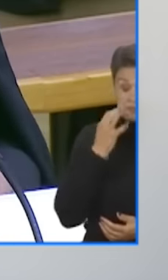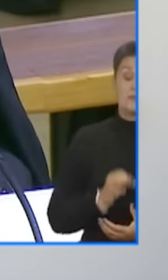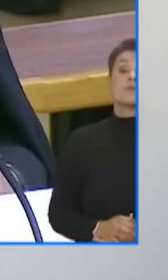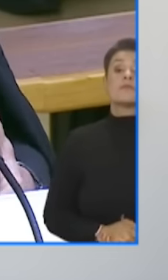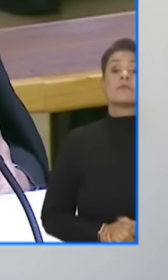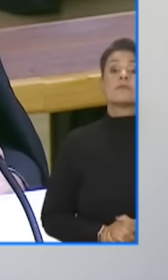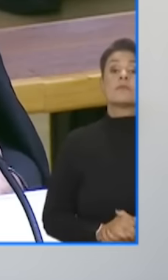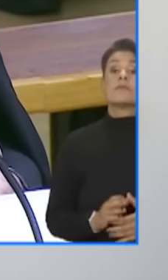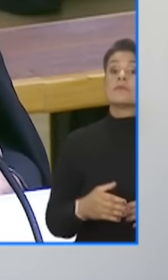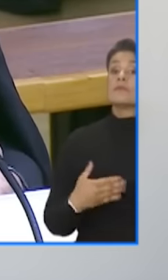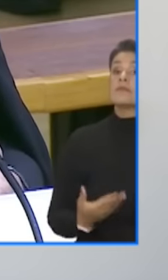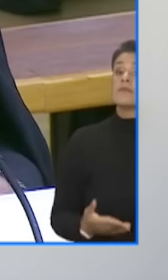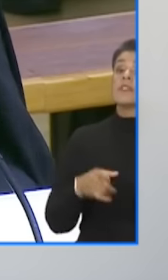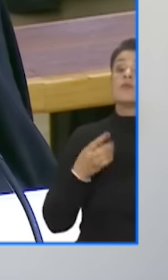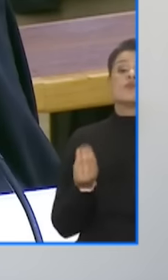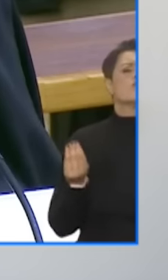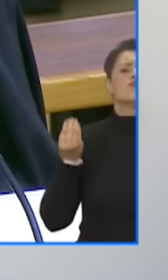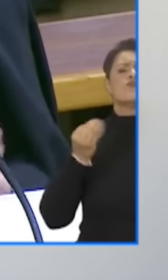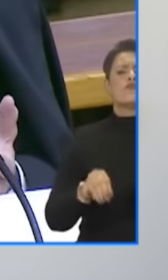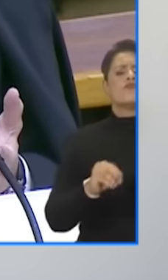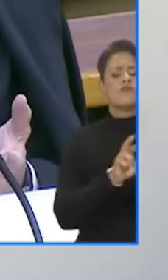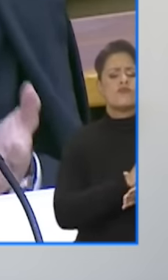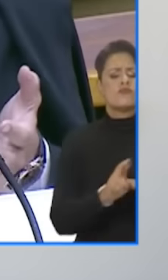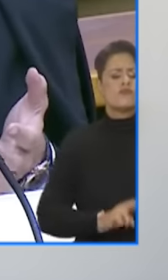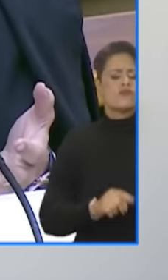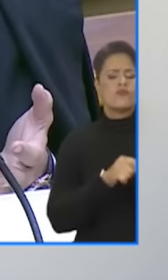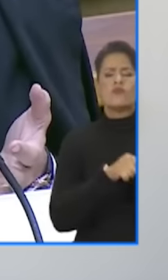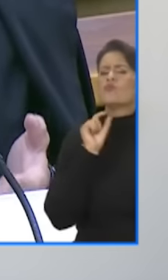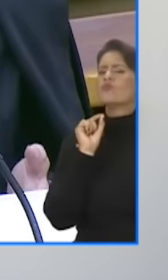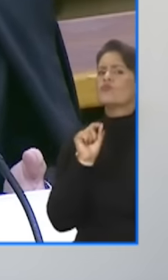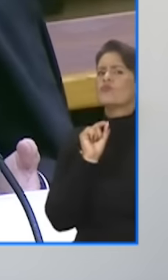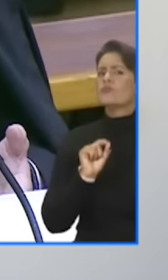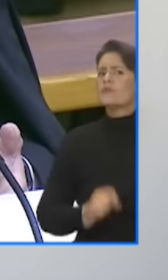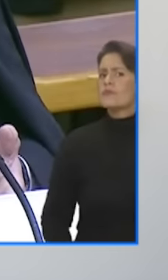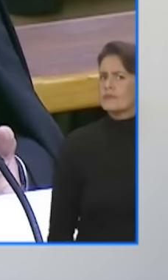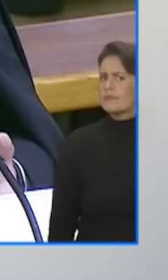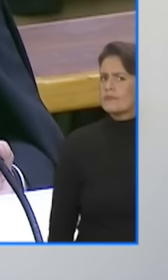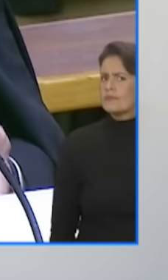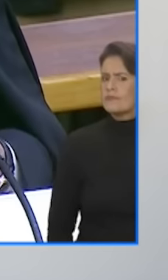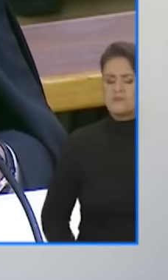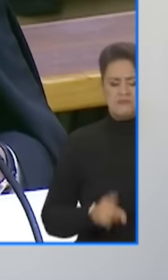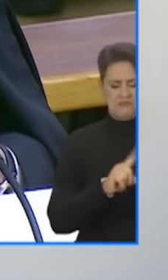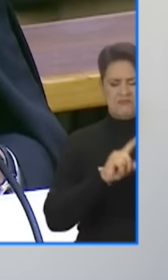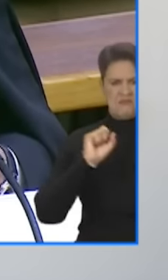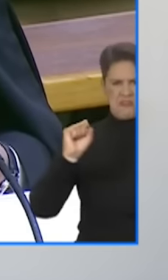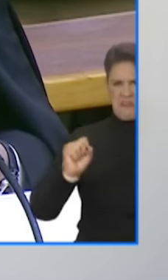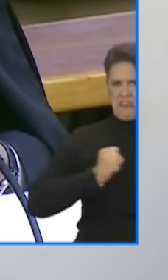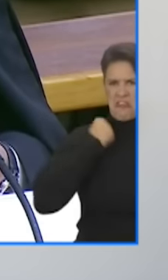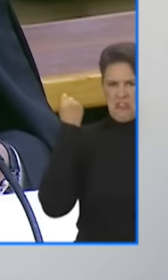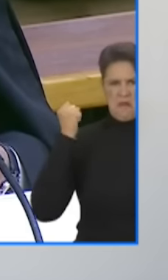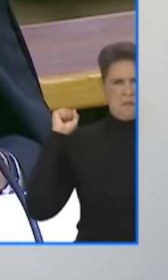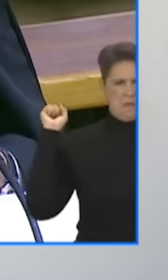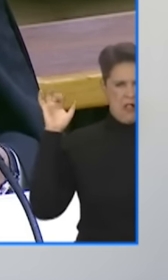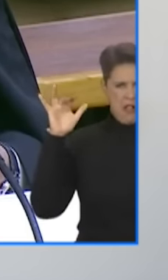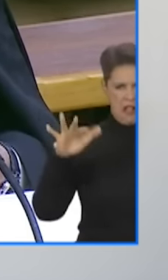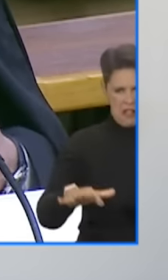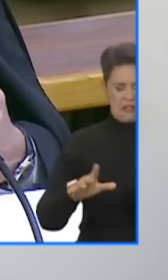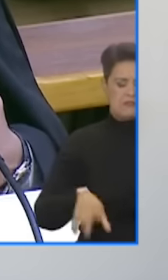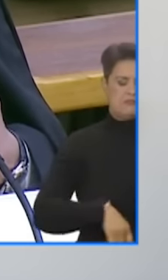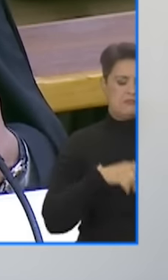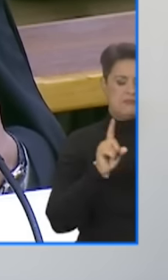assim, esse apoio grande de várias correntes políticas, mesmo as que não concordavam com ele no passado, quando ele tinha sido secretário de Segurança Pública